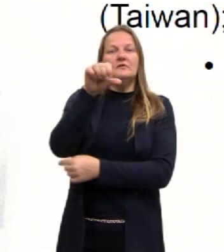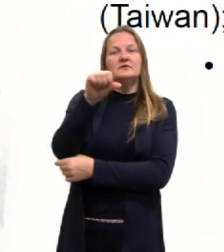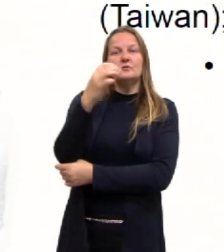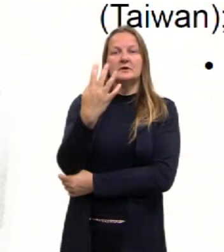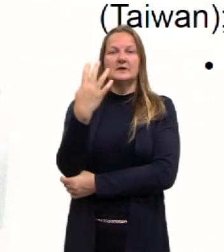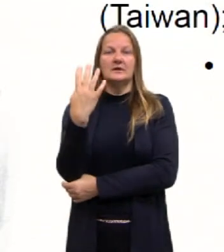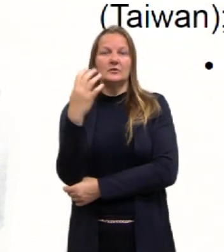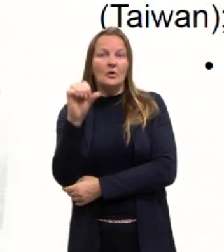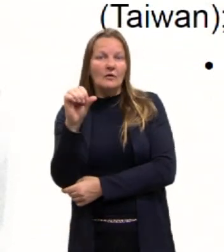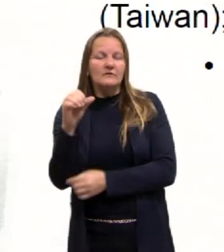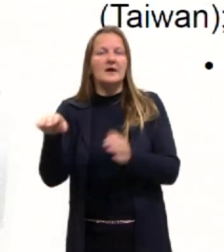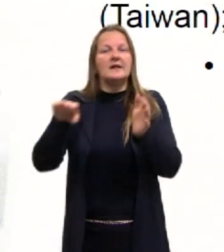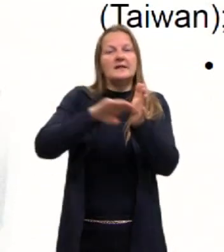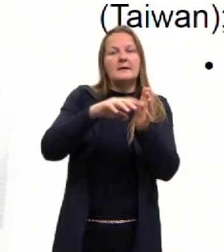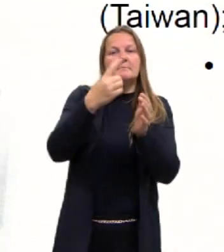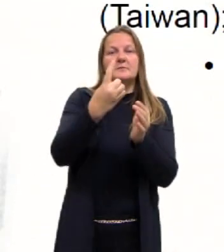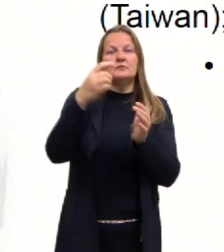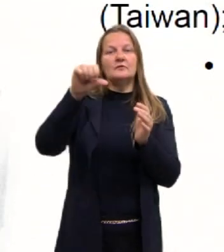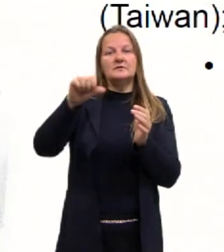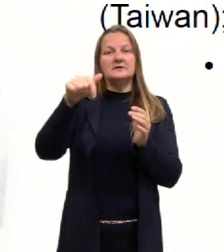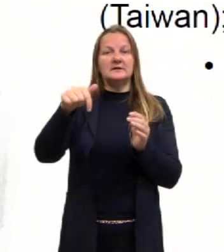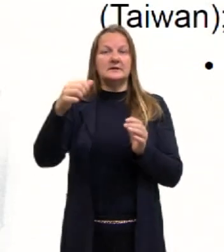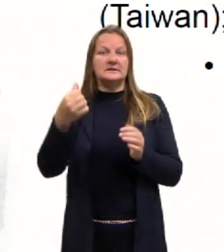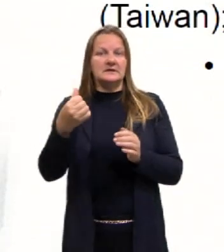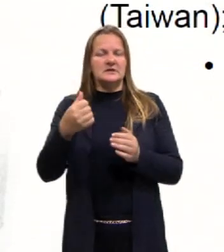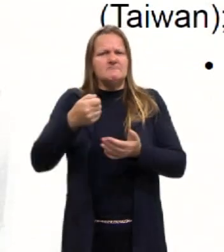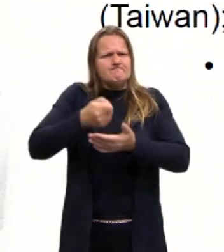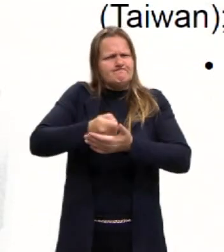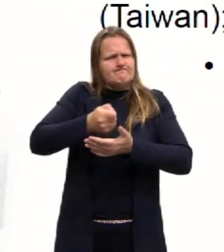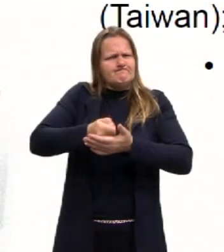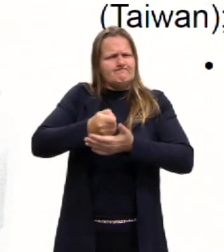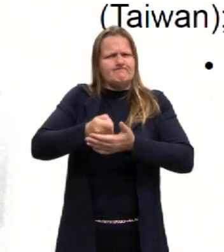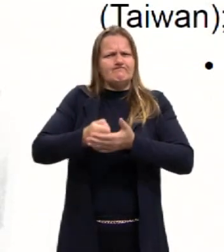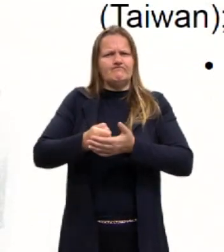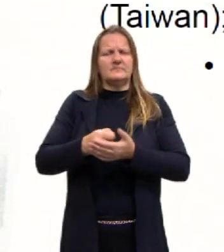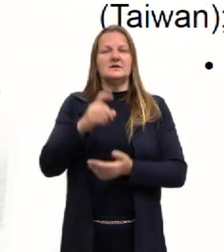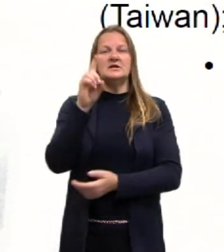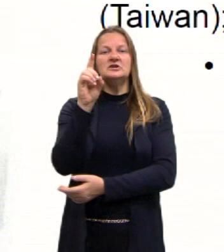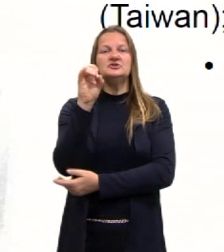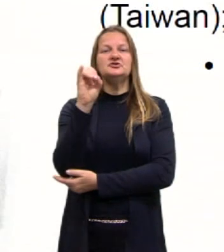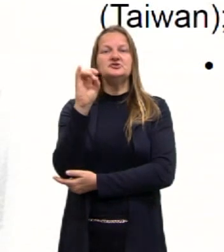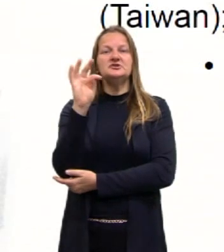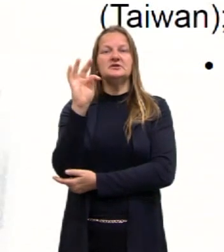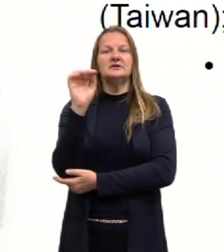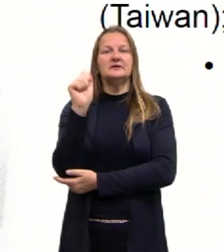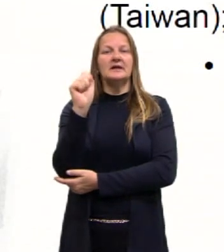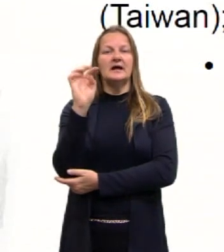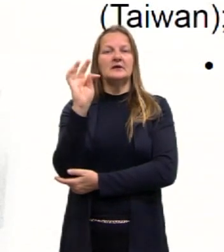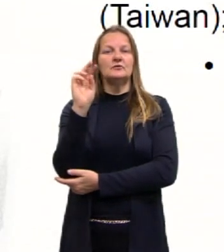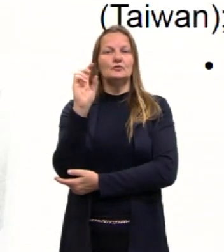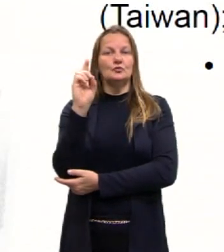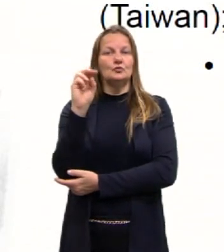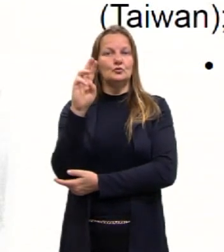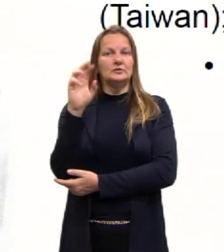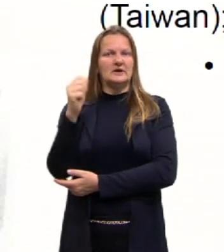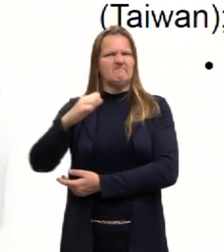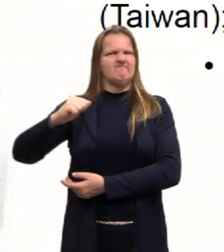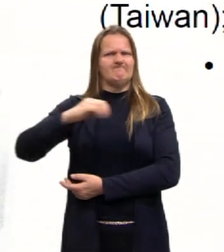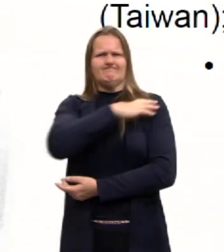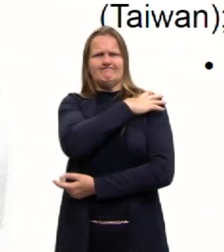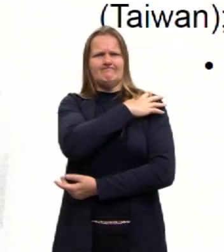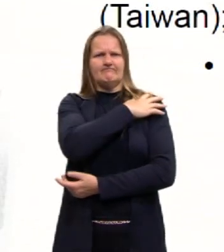até 1976 e no primeiro momento né a China tendo passado por muita exploração